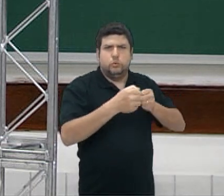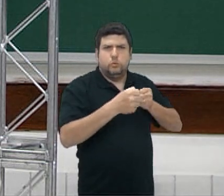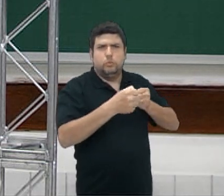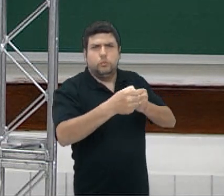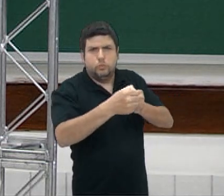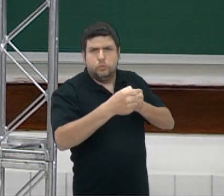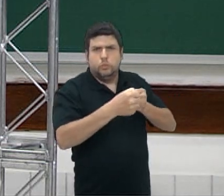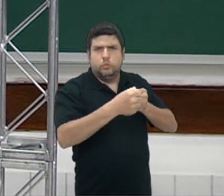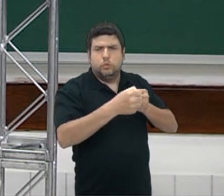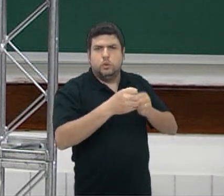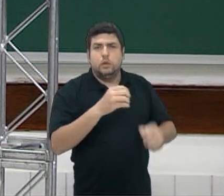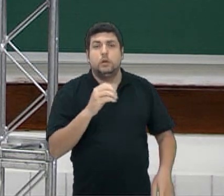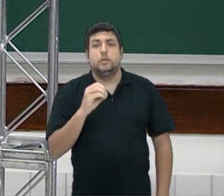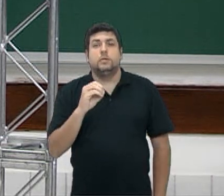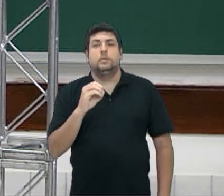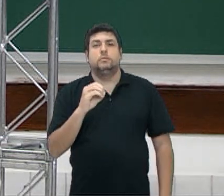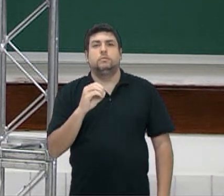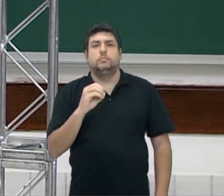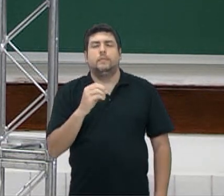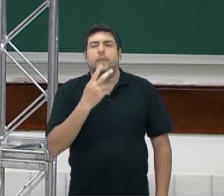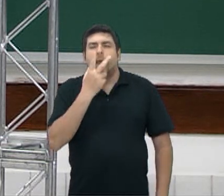É como se fosse um cabo de guerra.